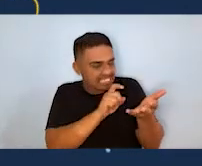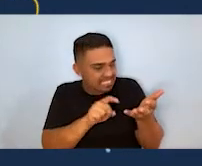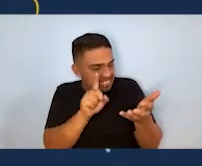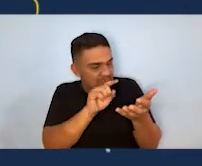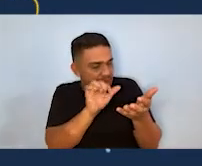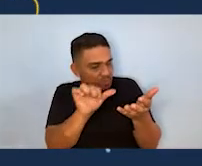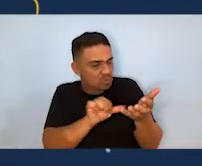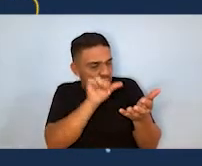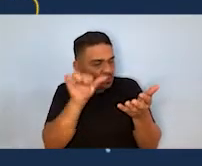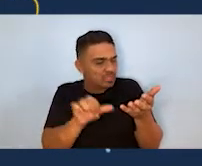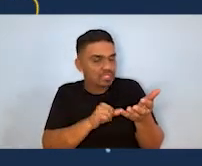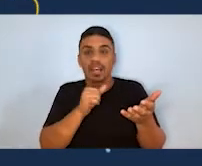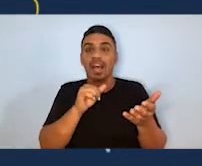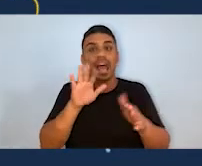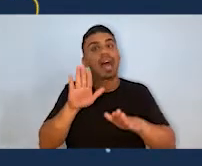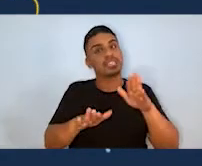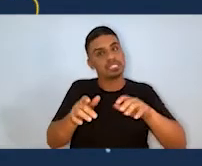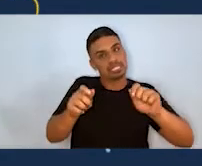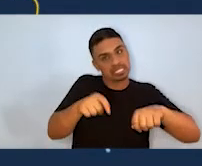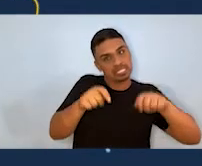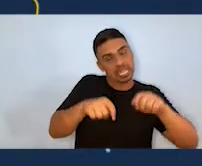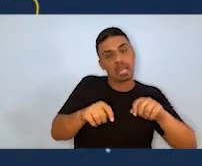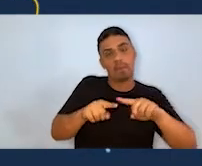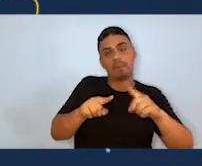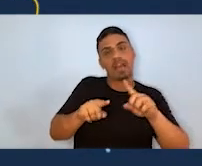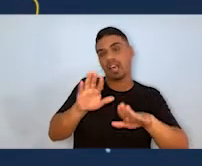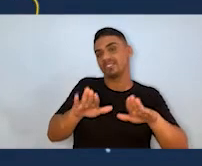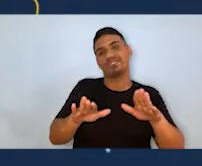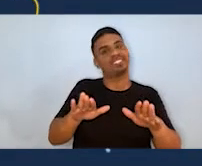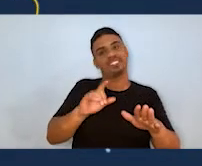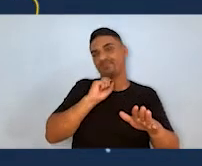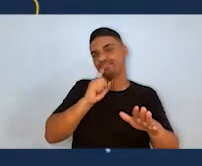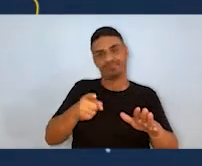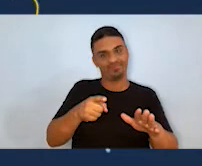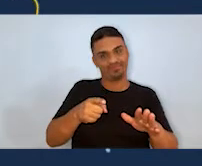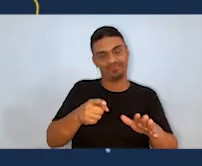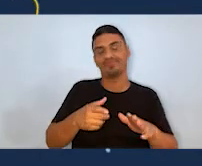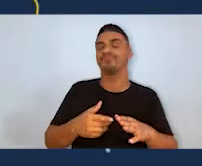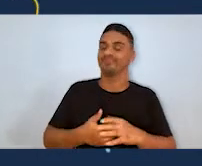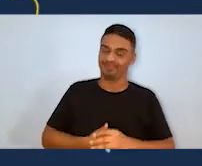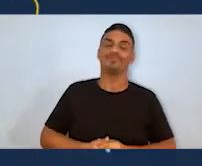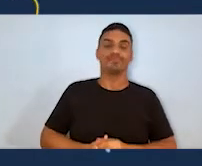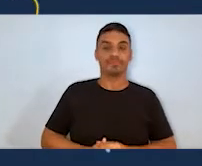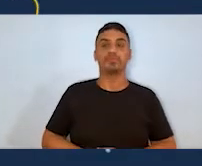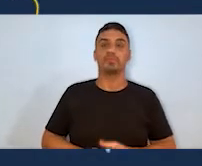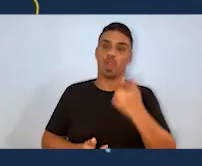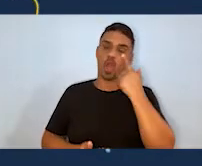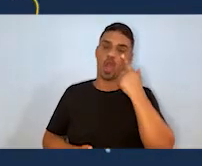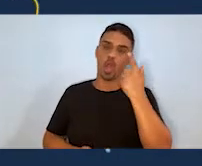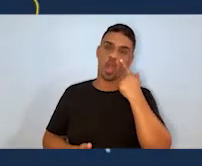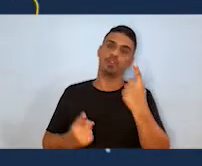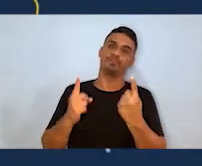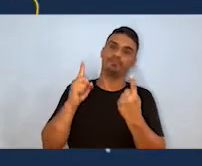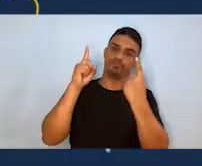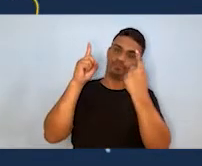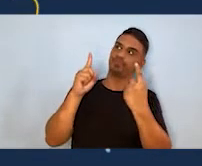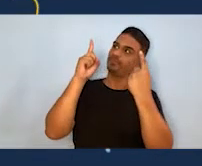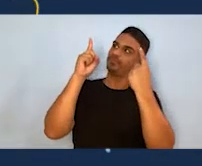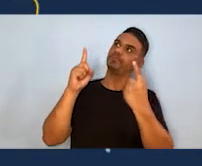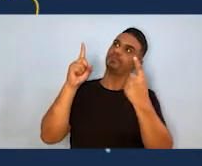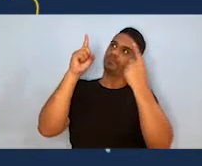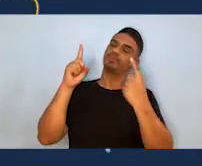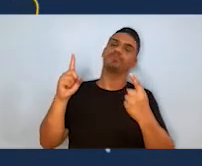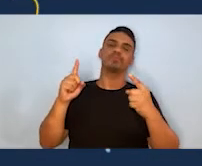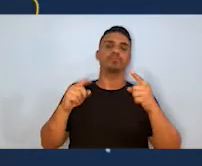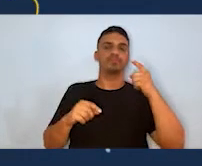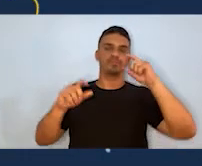nesse lugar? Às vezes dá, às vezes não dá. Então, ó, vejam só, aqui a gente, se vocês olharem aqui nessa parte aqui da